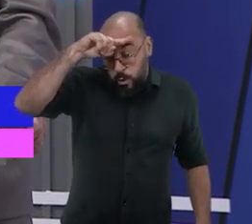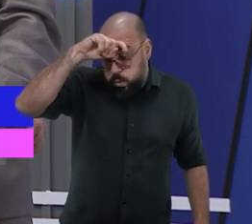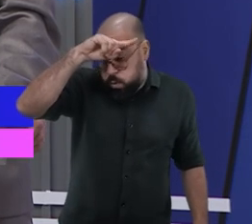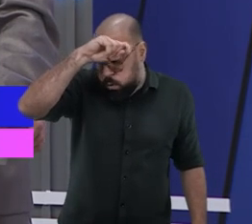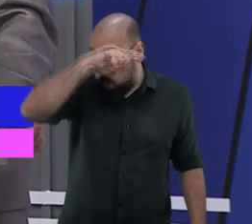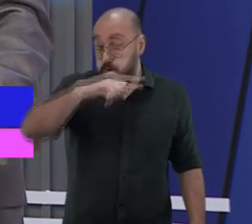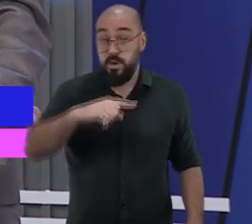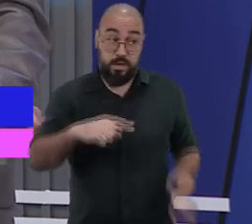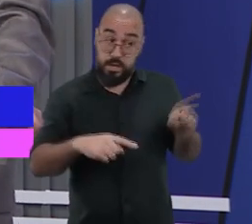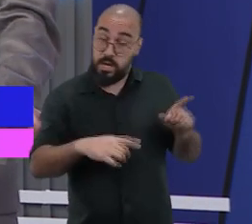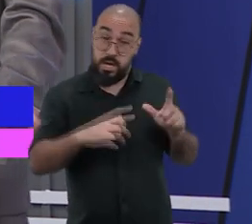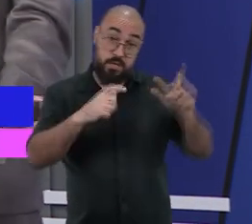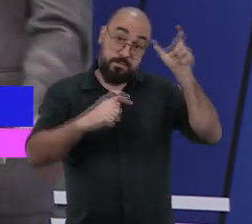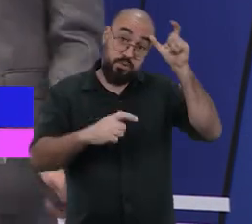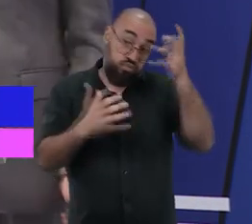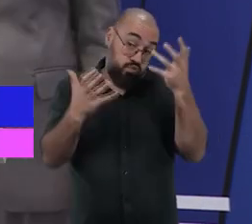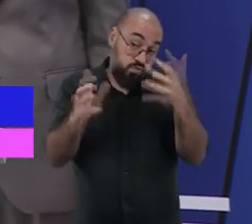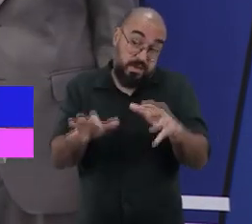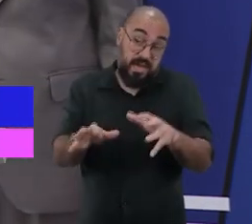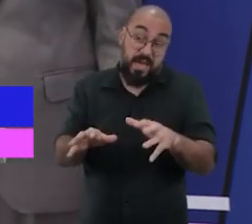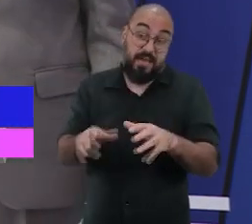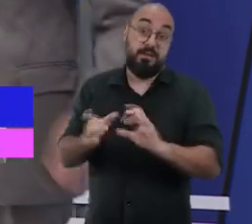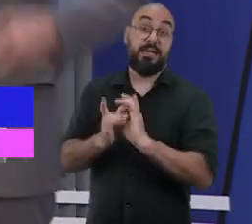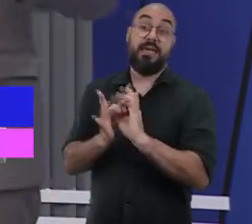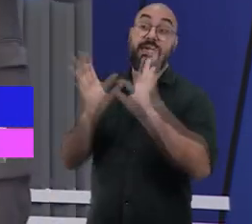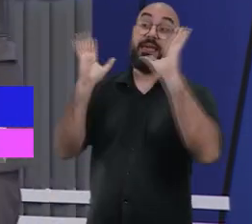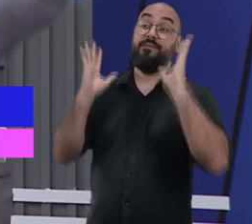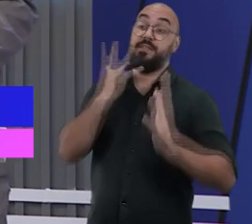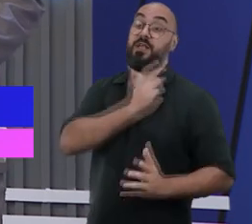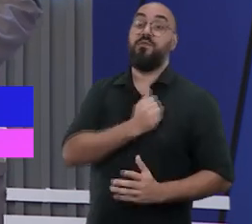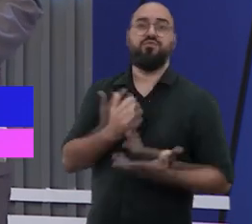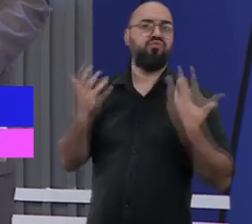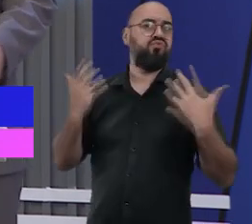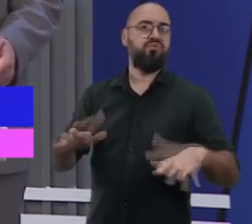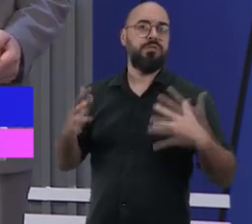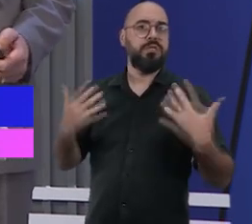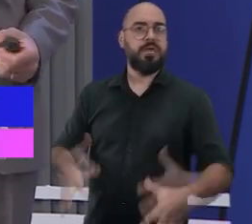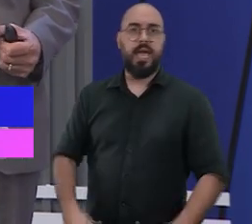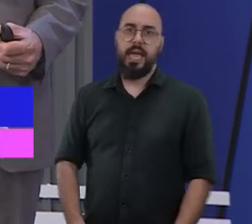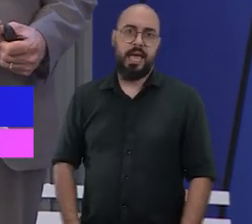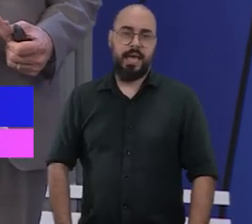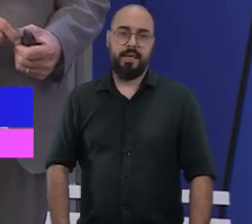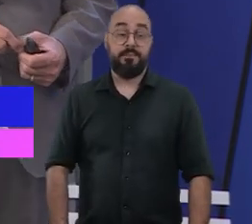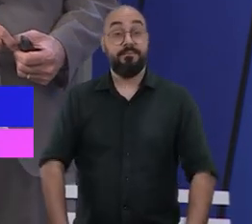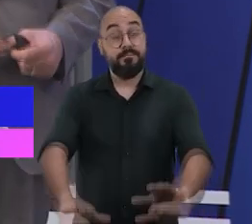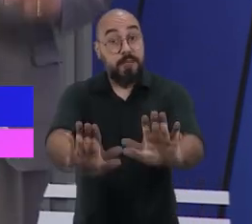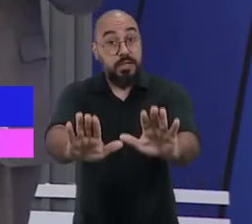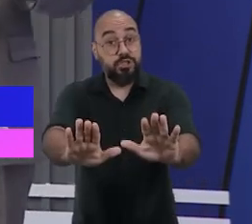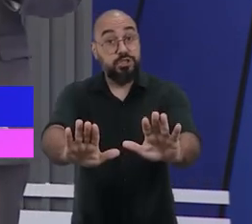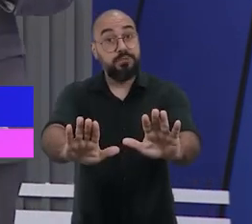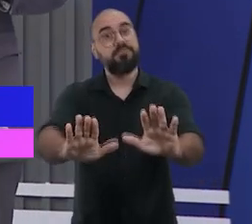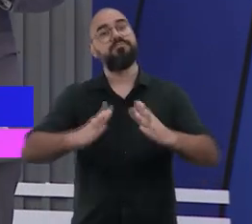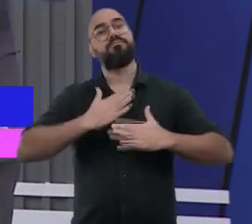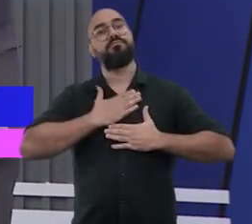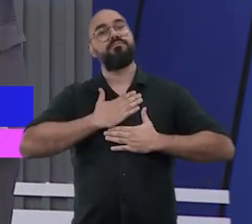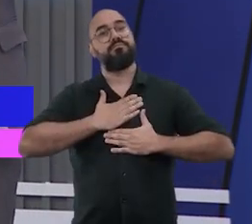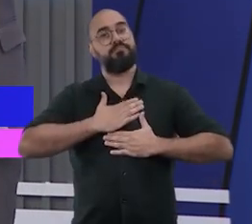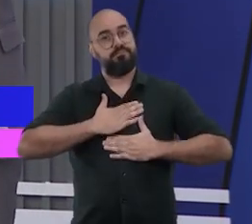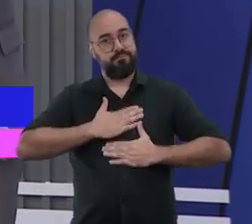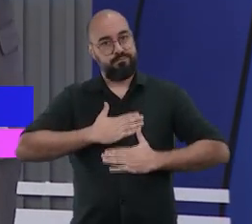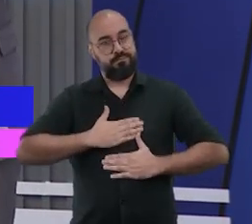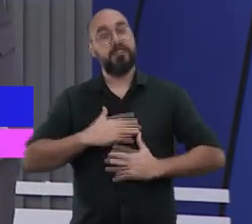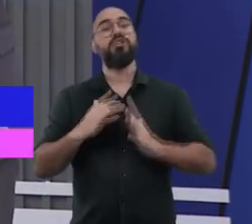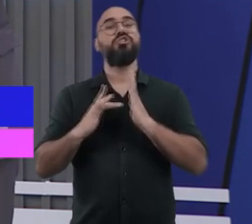complicado. Porque as lutas, obviamente, vão aparecer, as lutas vão surgir, mas tenha bom ânimo, porque Jesus disse que